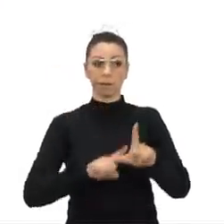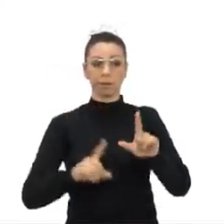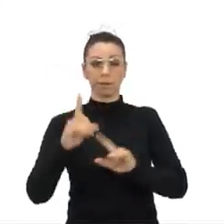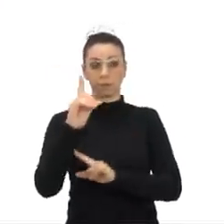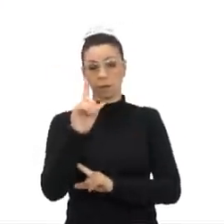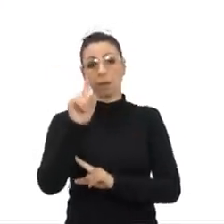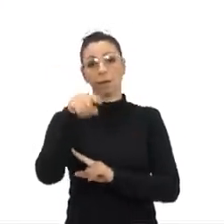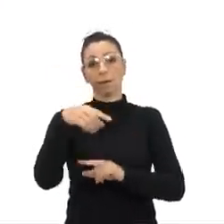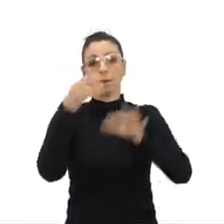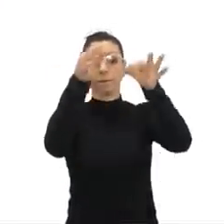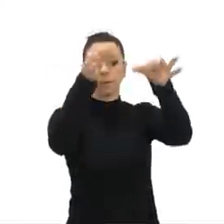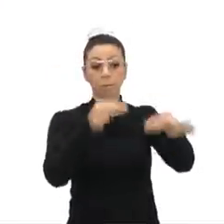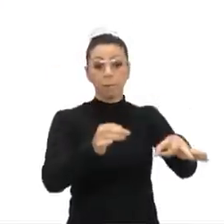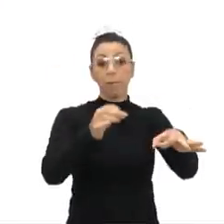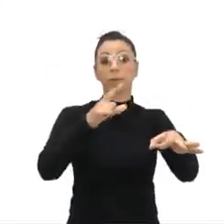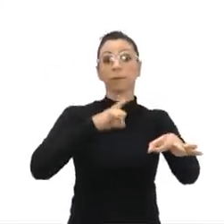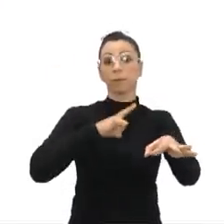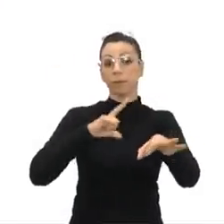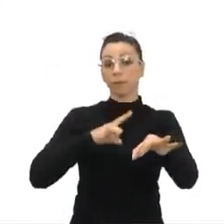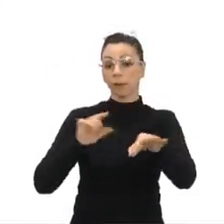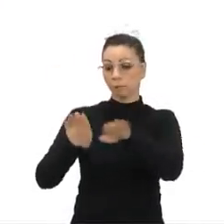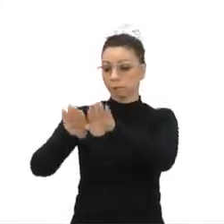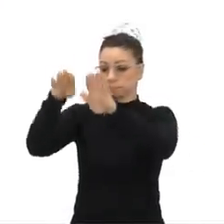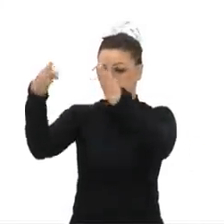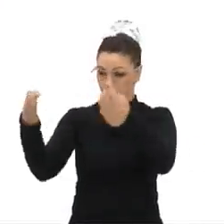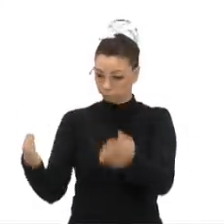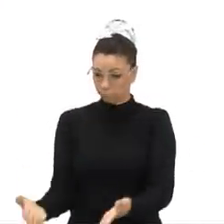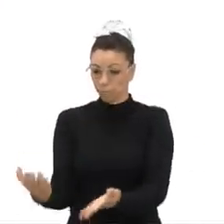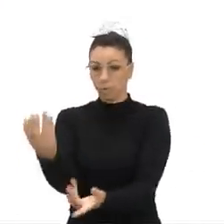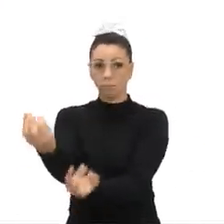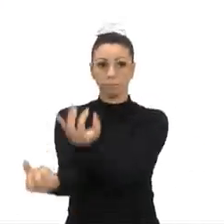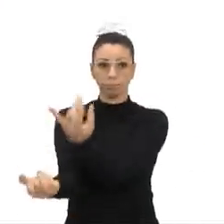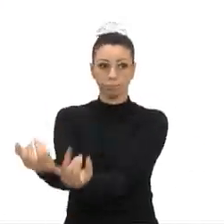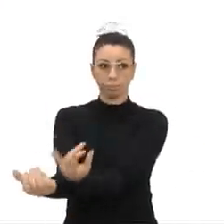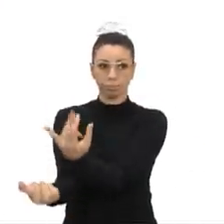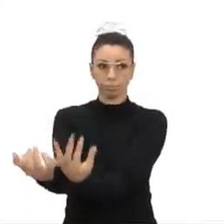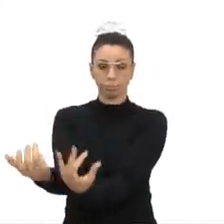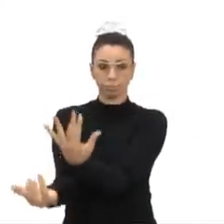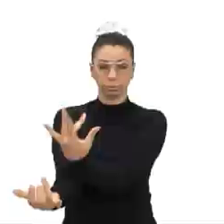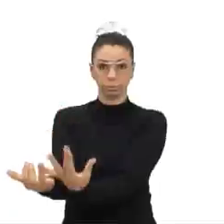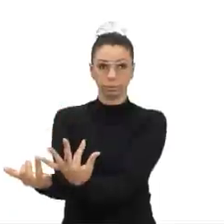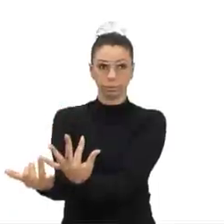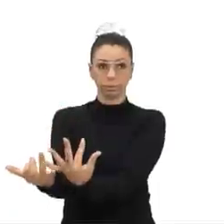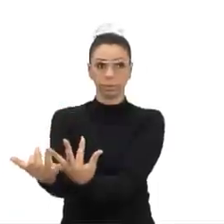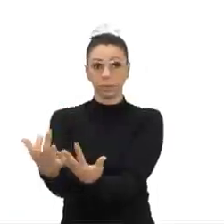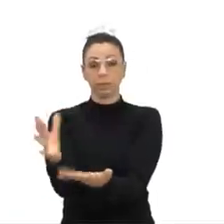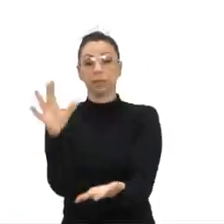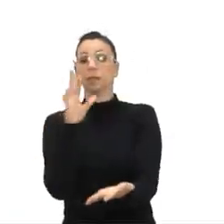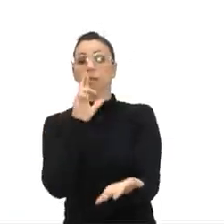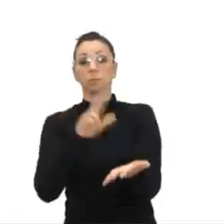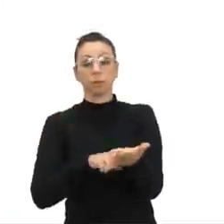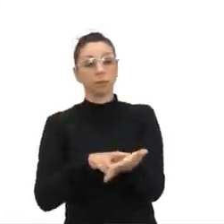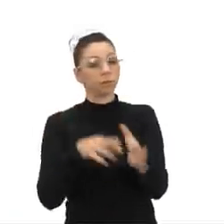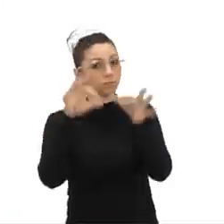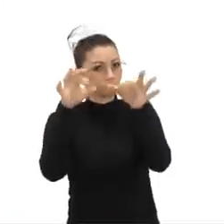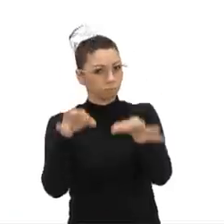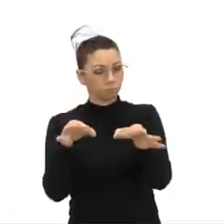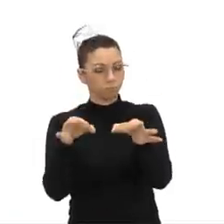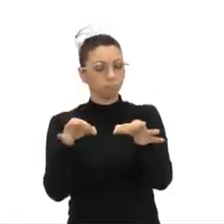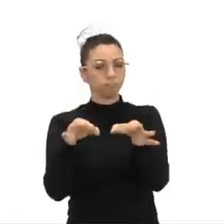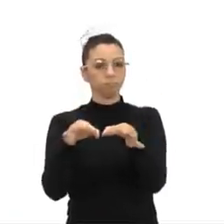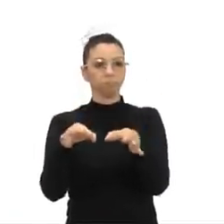um fogão. Realmente o fogão está aqui. Olha aqui na resposta, ó, já está certinho, tá?